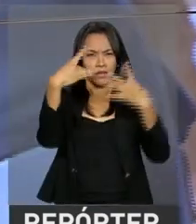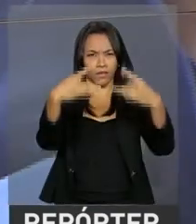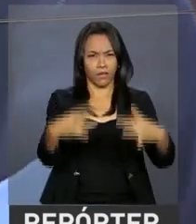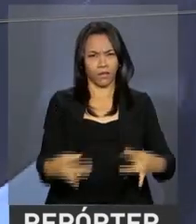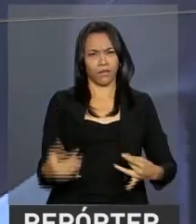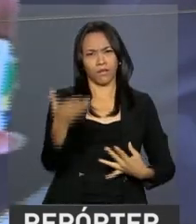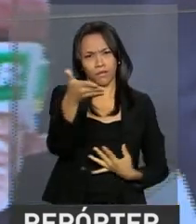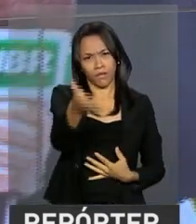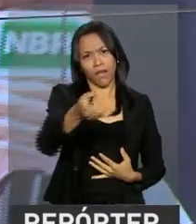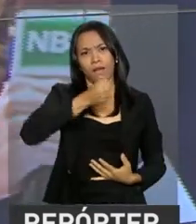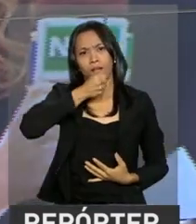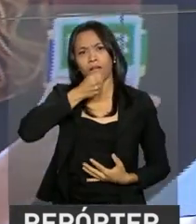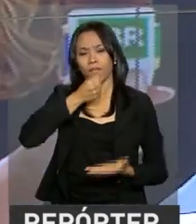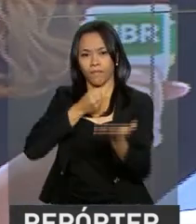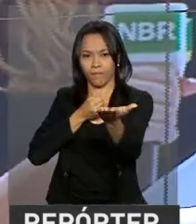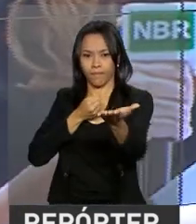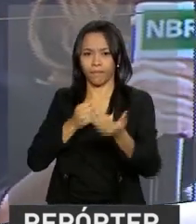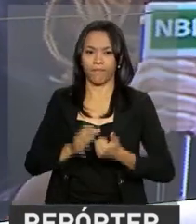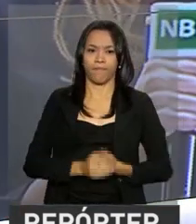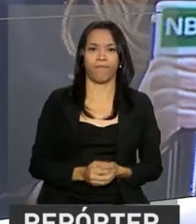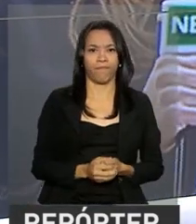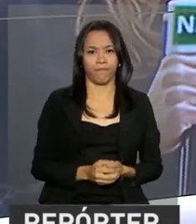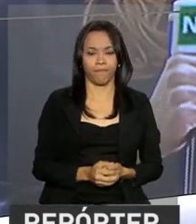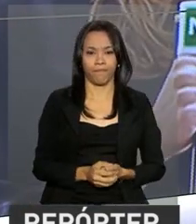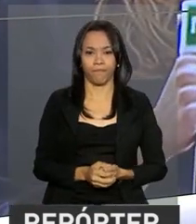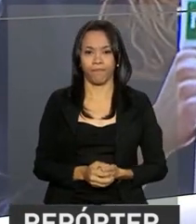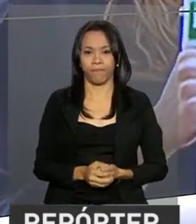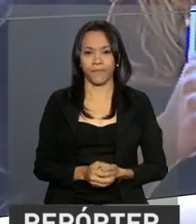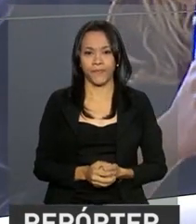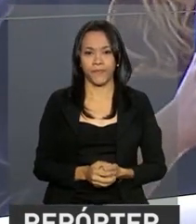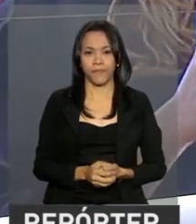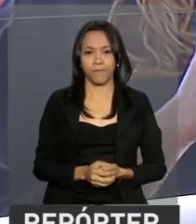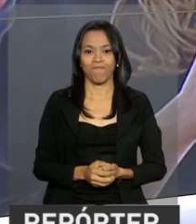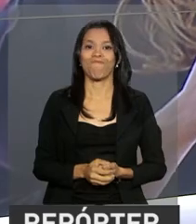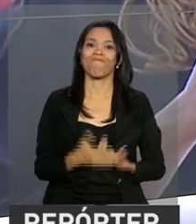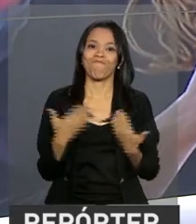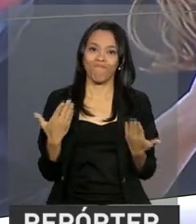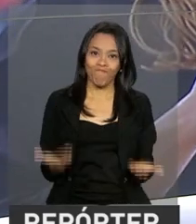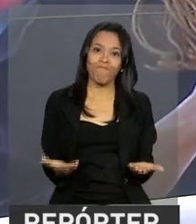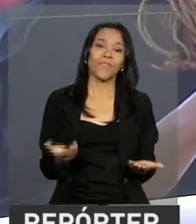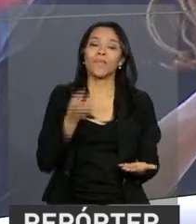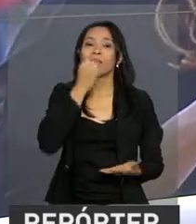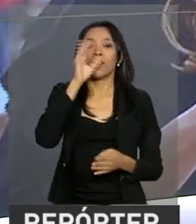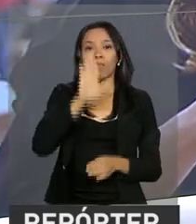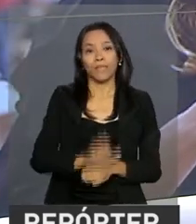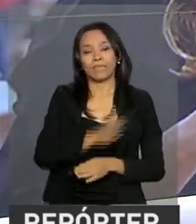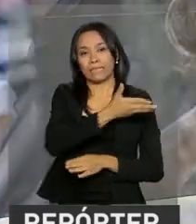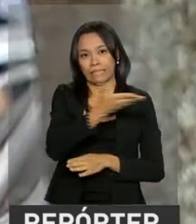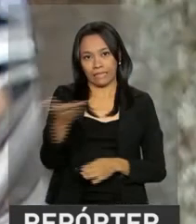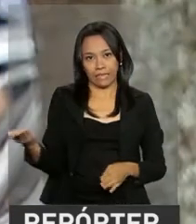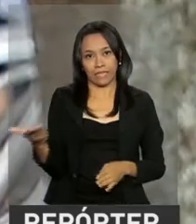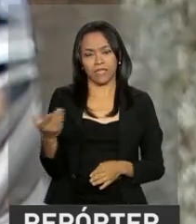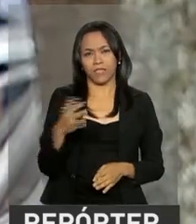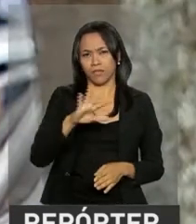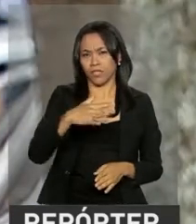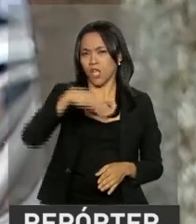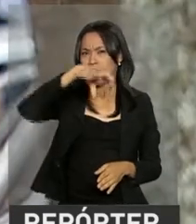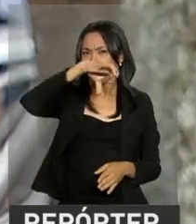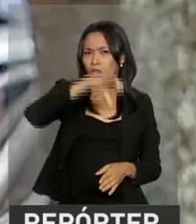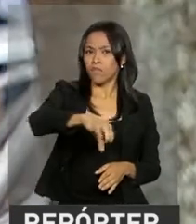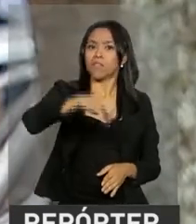repórter natália melo ou natália ou é até boa tarde outra cerca de